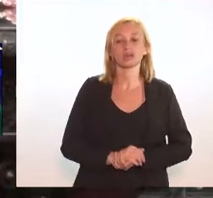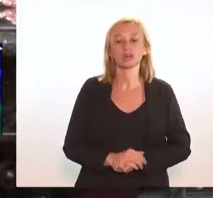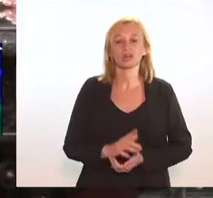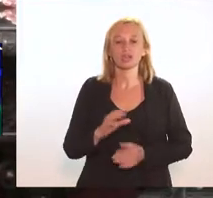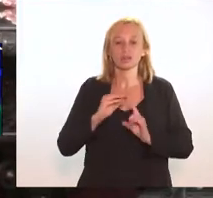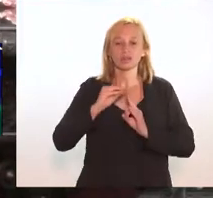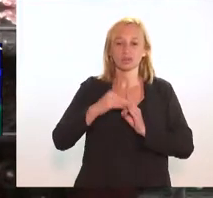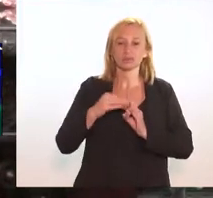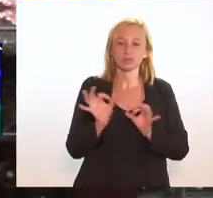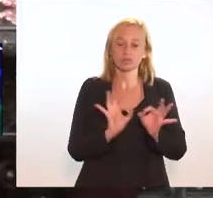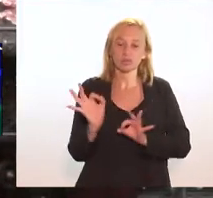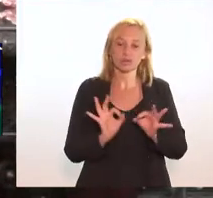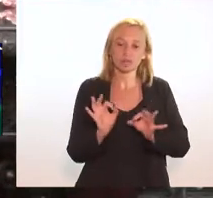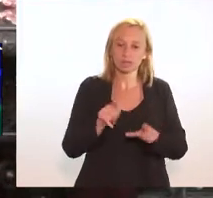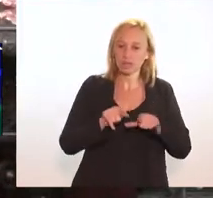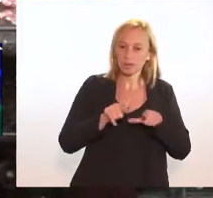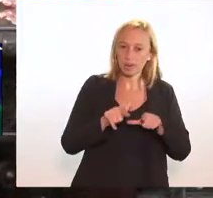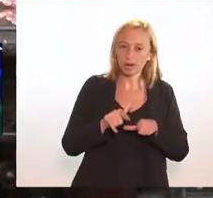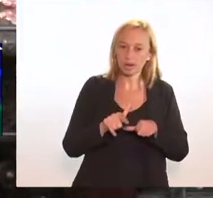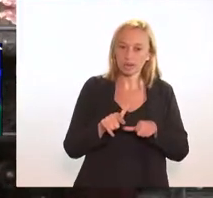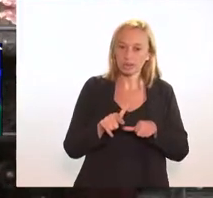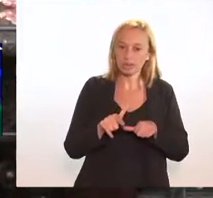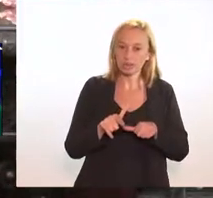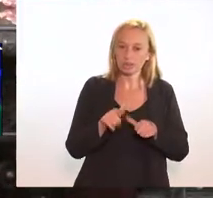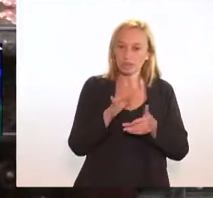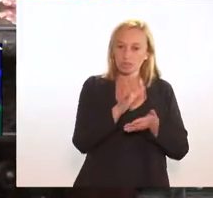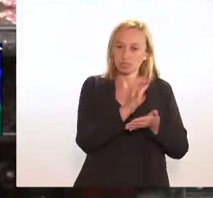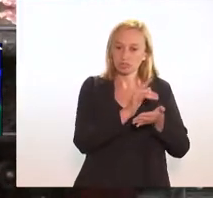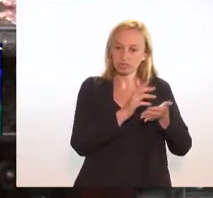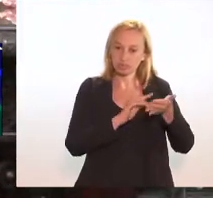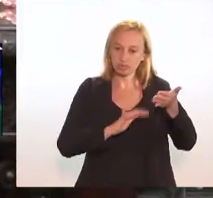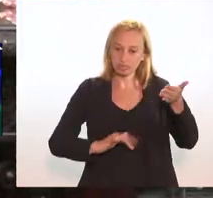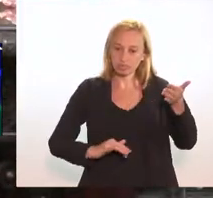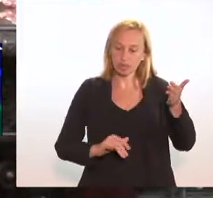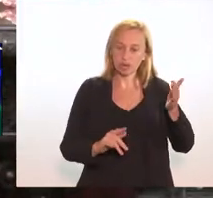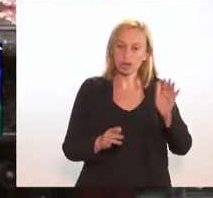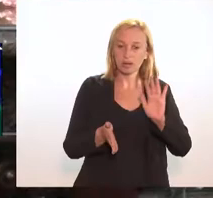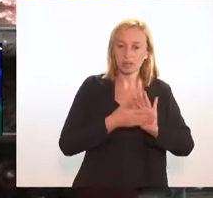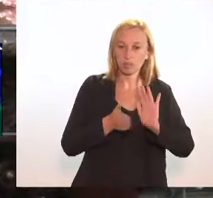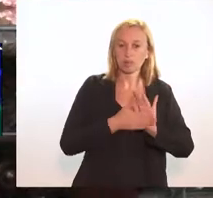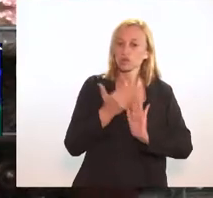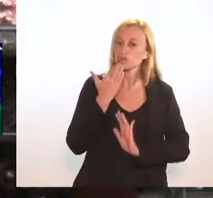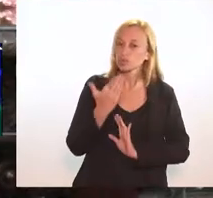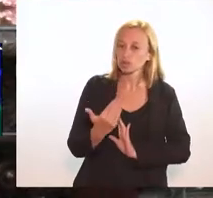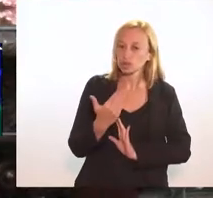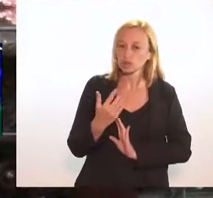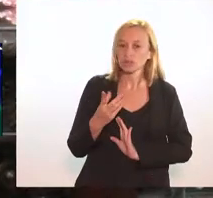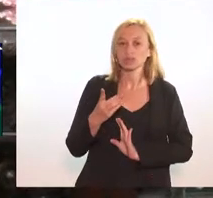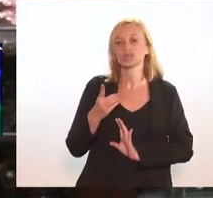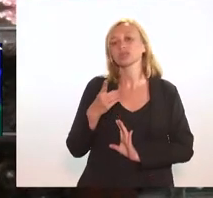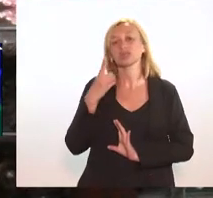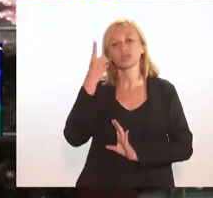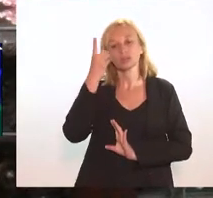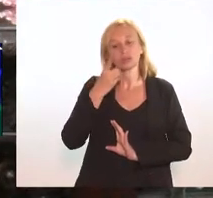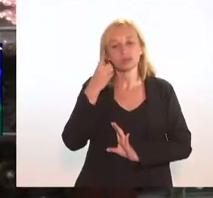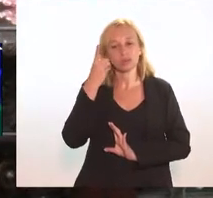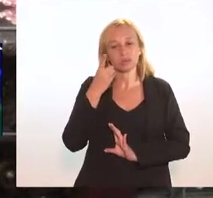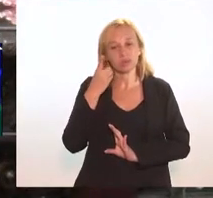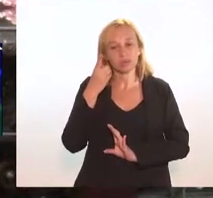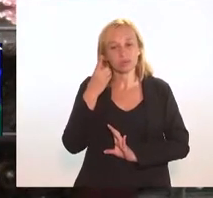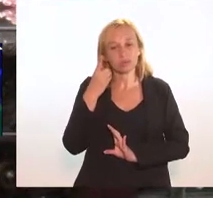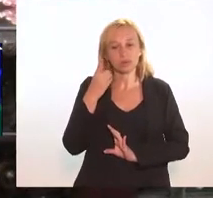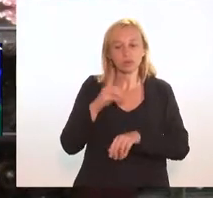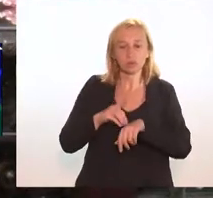tem um plano de trabalho, onde você vai preencher a proposta. Então, pedir, doutora Anísia, que possa